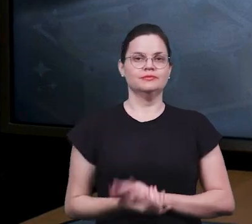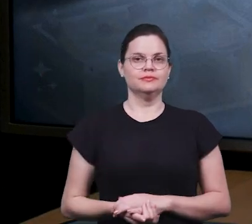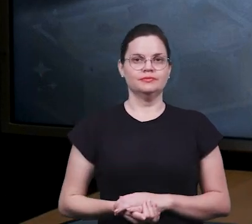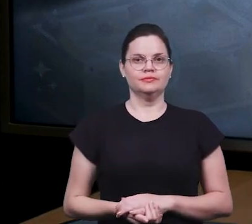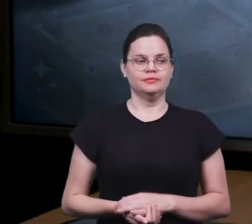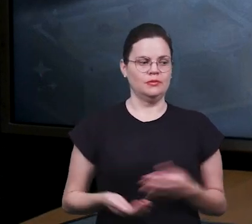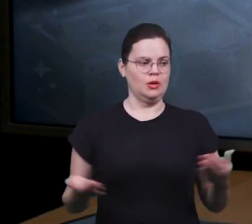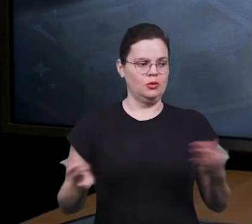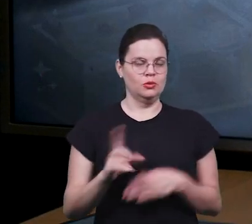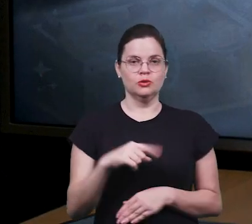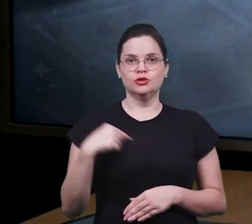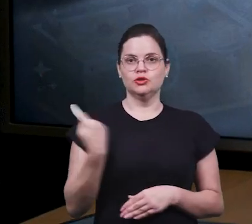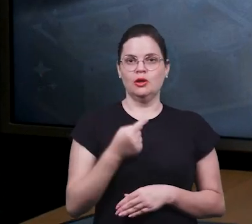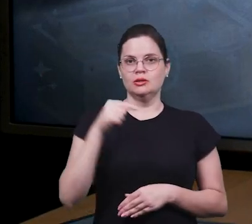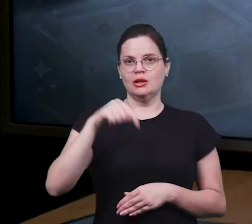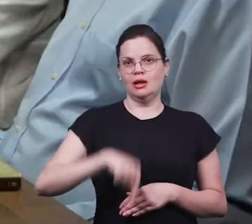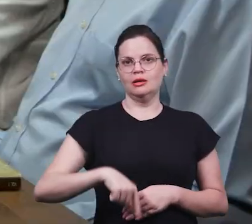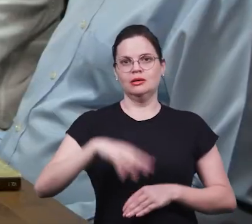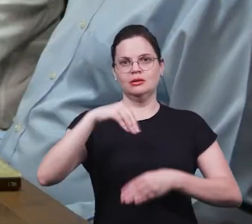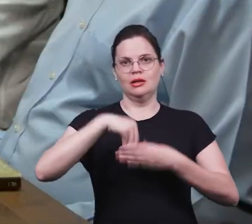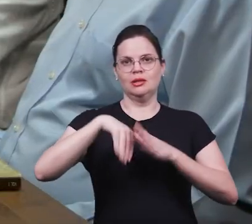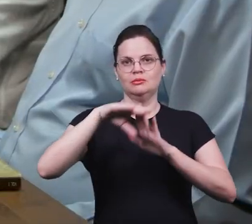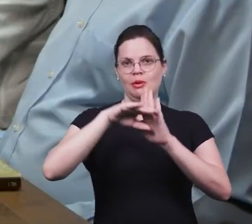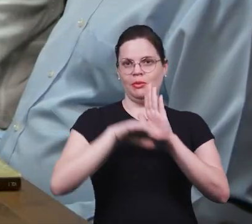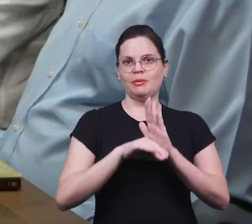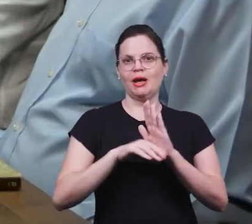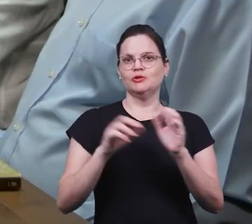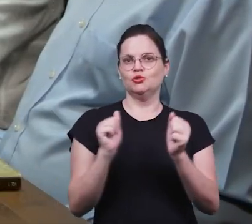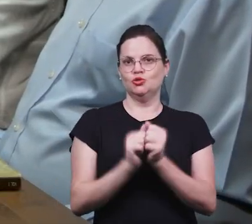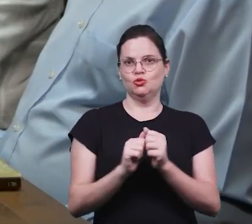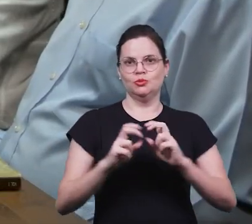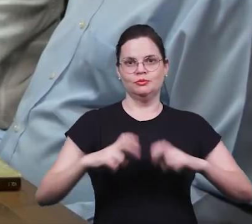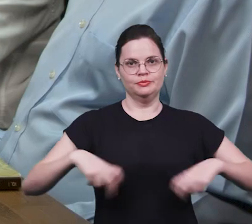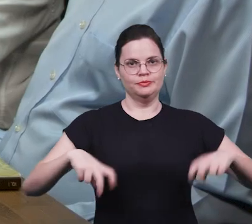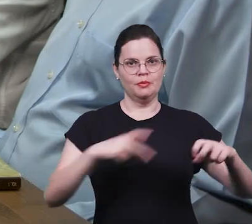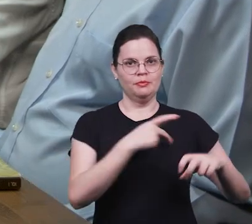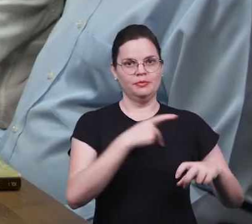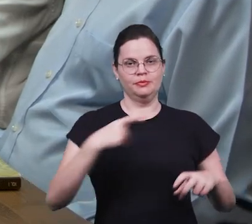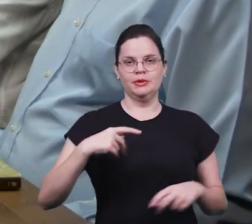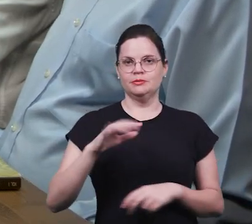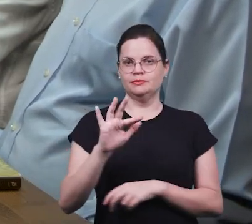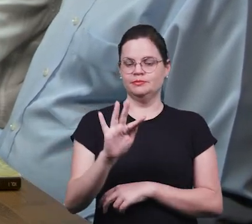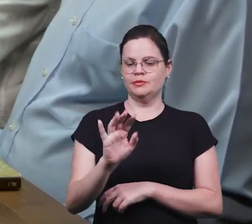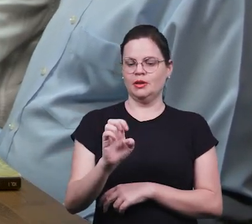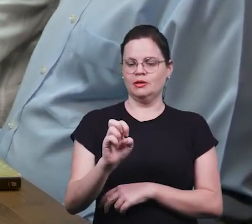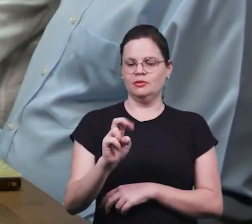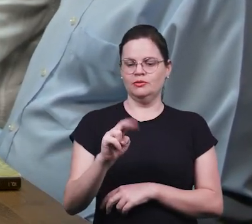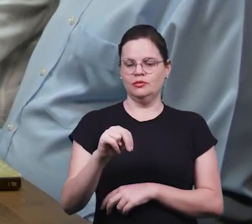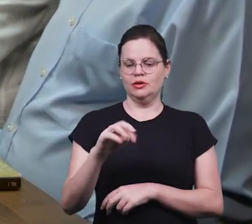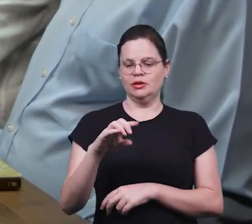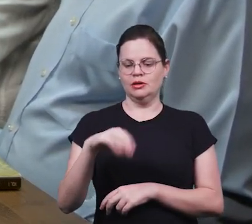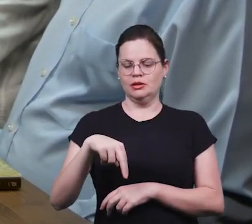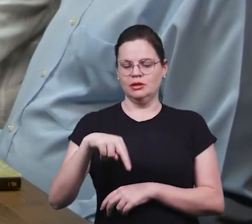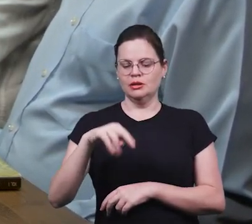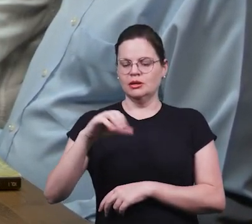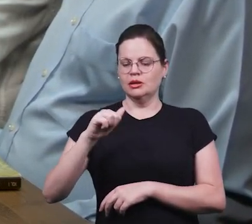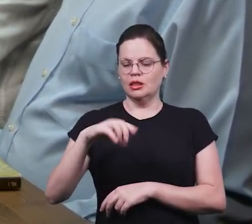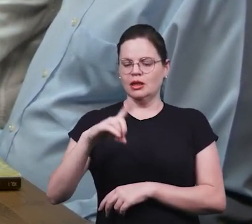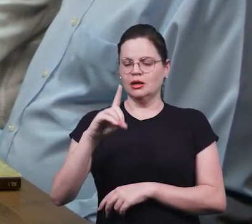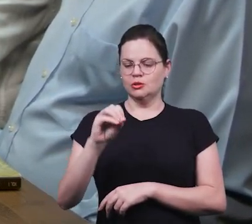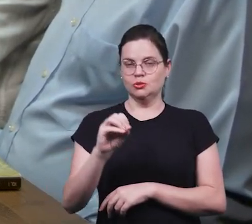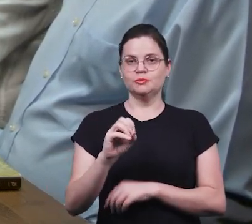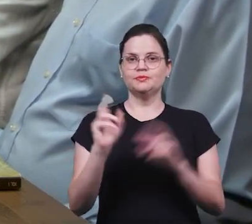nós estamos aqui hoje, neste programa, com os pastores Fernando Almeida. Seja bem-vindo, pastor Fernando. Pai do Senhor,